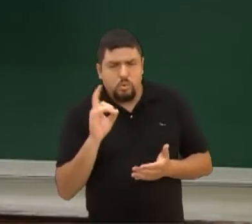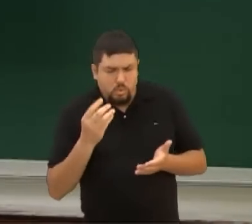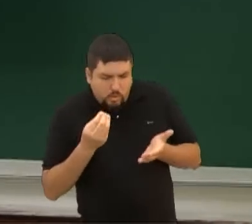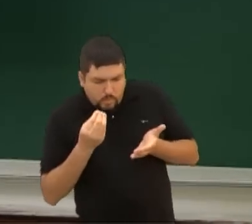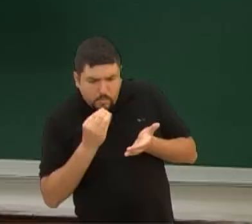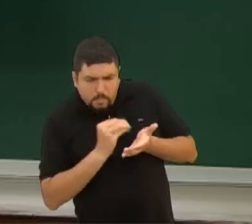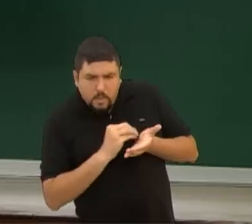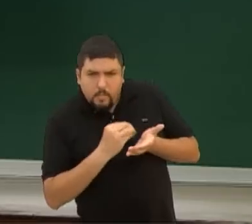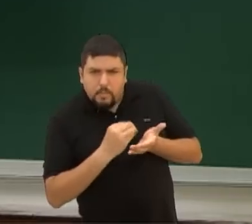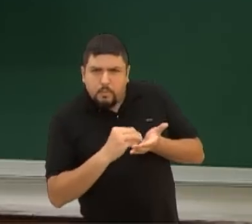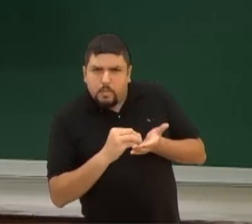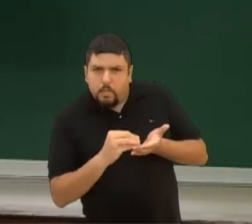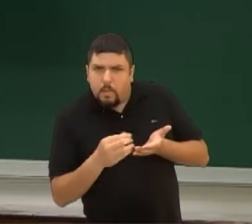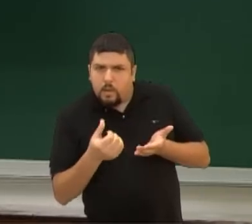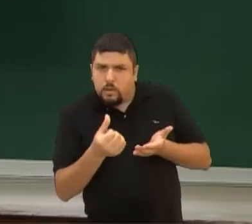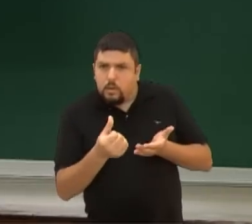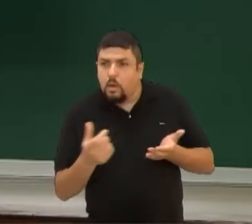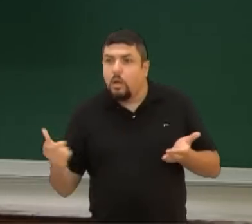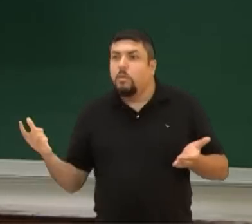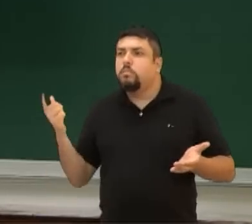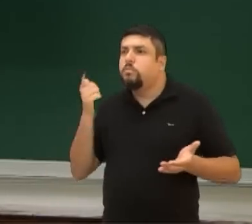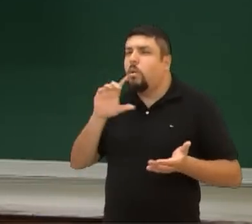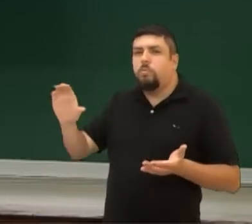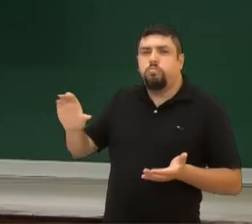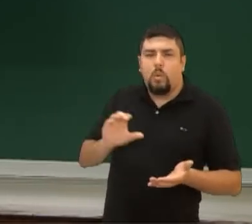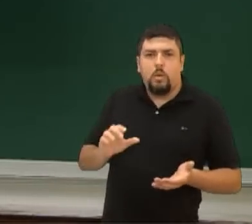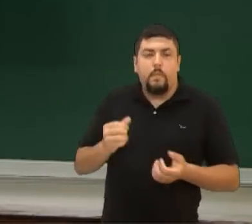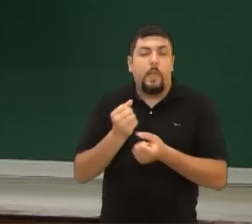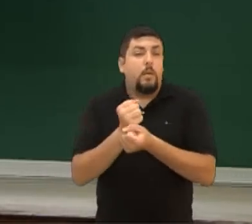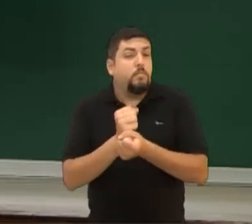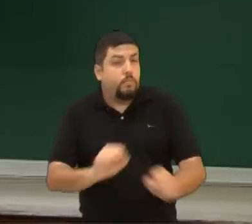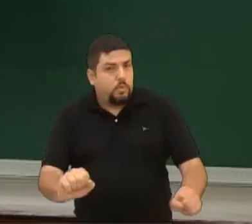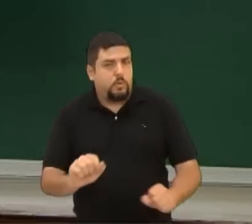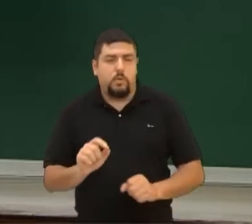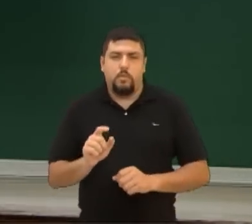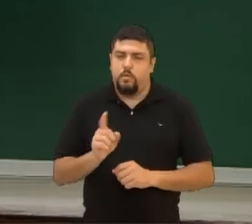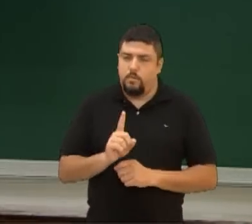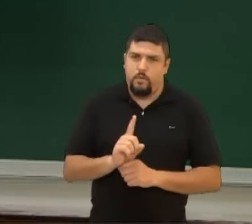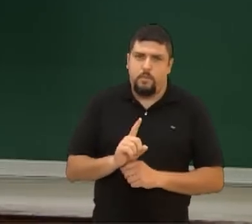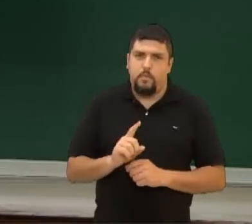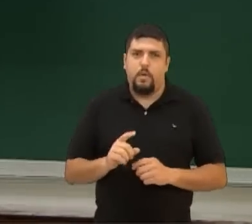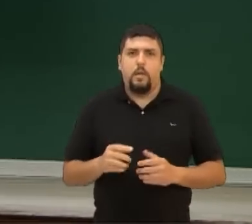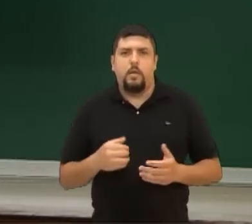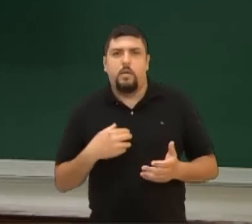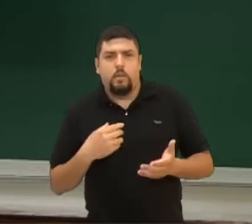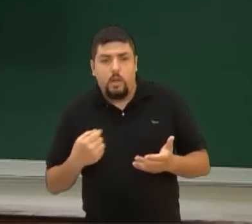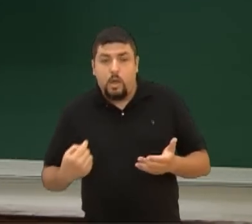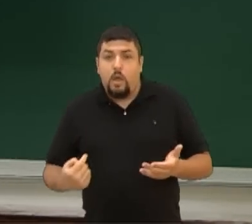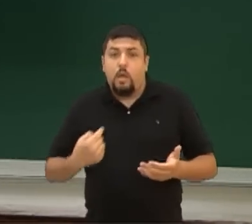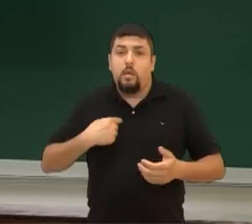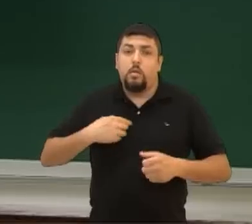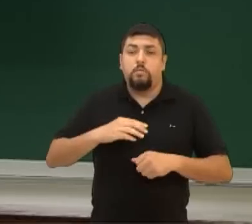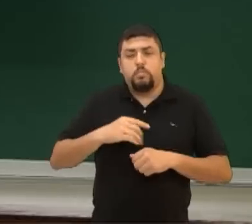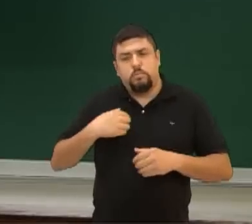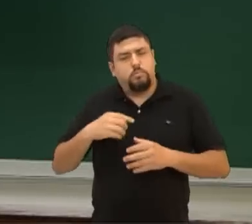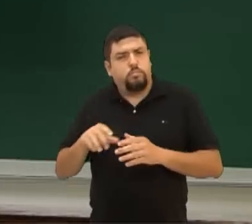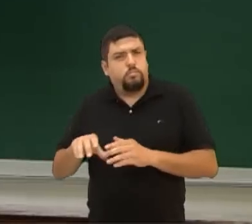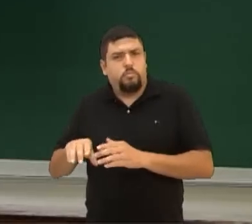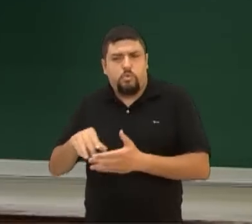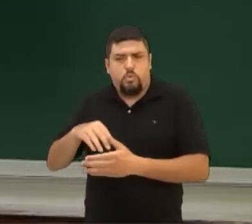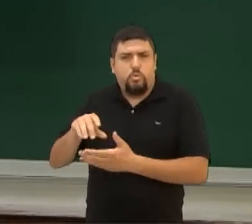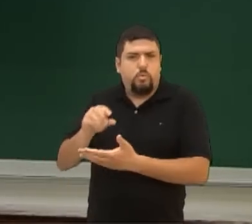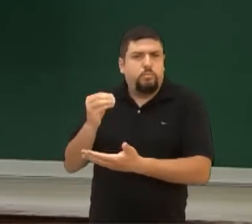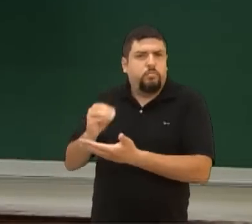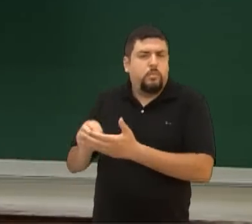aposta e ganhar na Mega Sena, não é impossível, gente, mas tem que jogar, tá certo? Eu acabo não jogando, mas